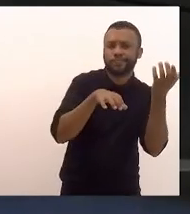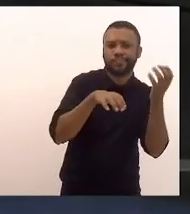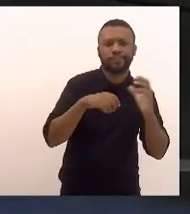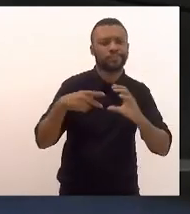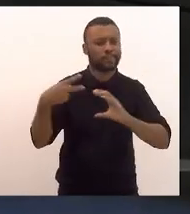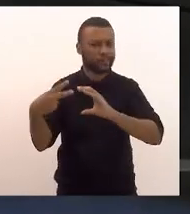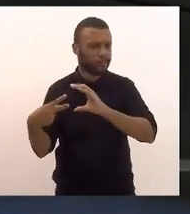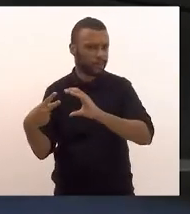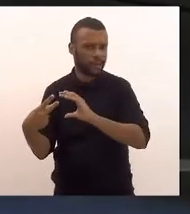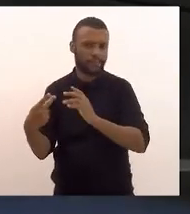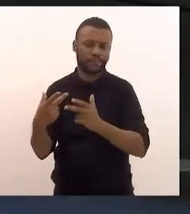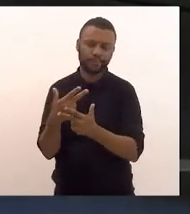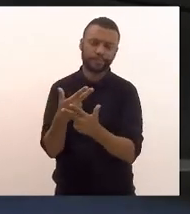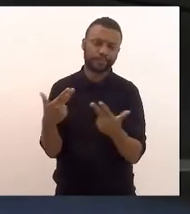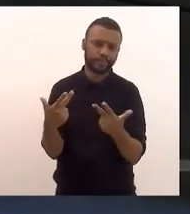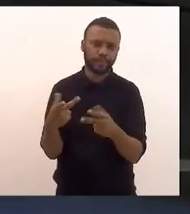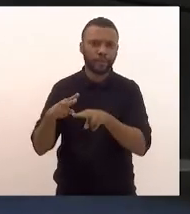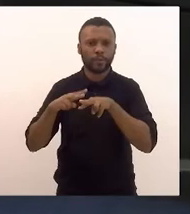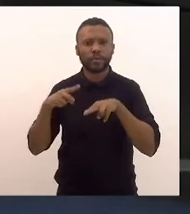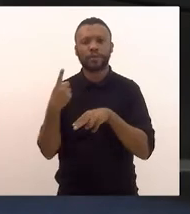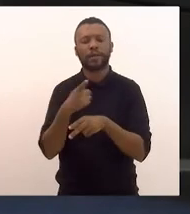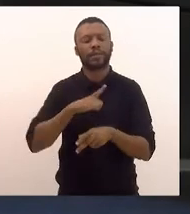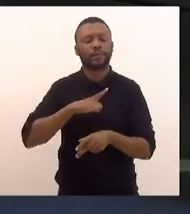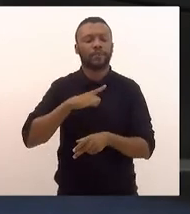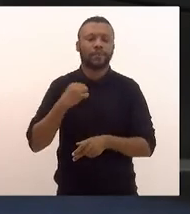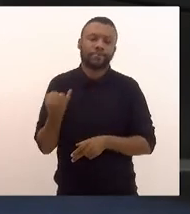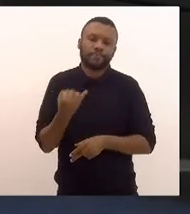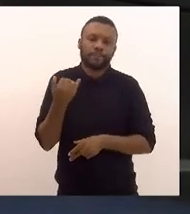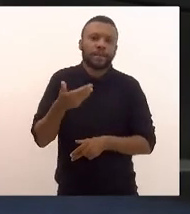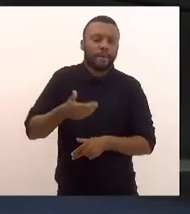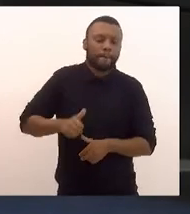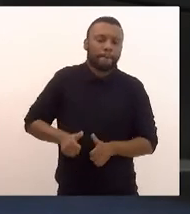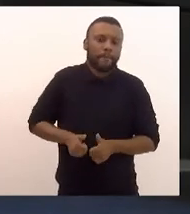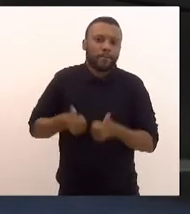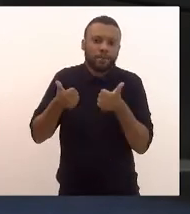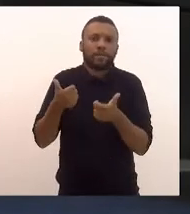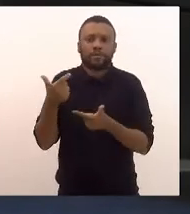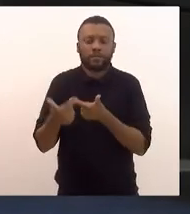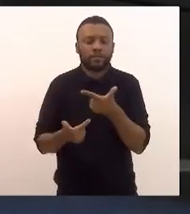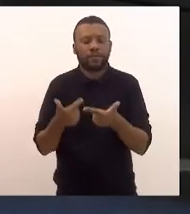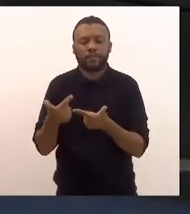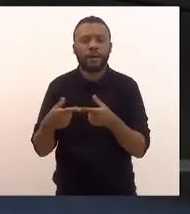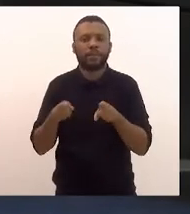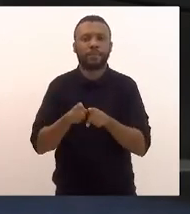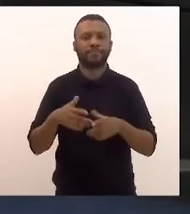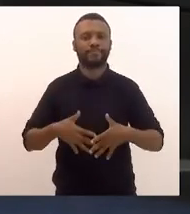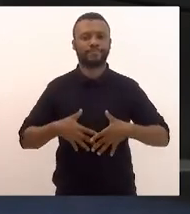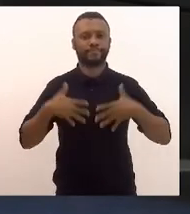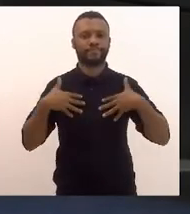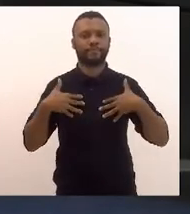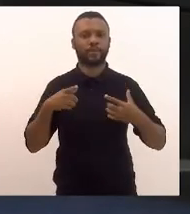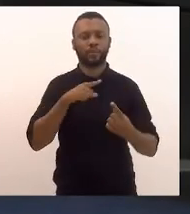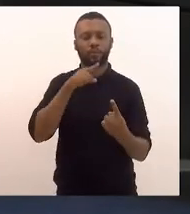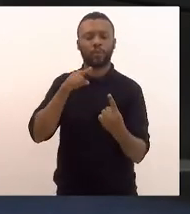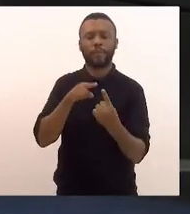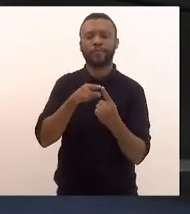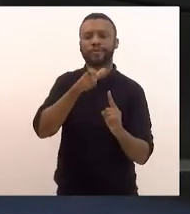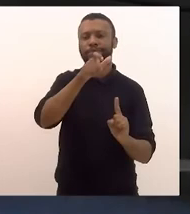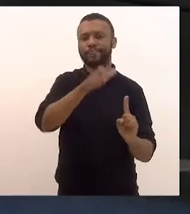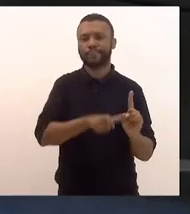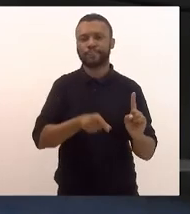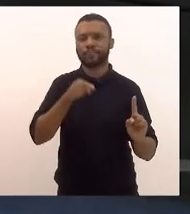isso temos obtido relevante melhoria dos nossos serviços e satisfação do destinatário final